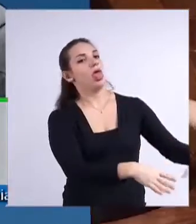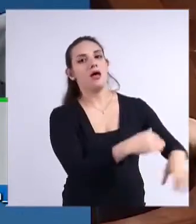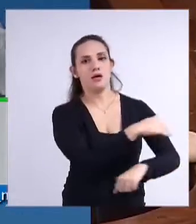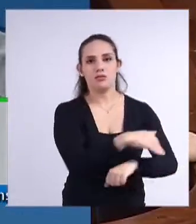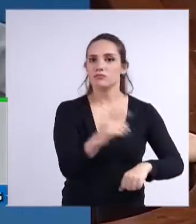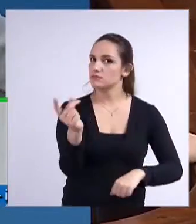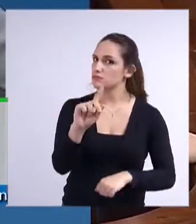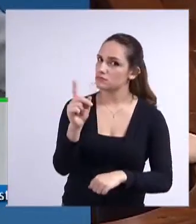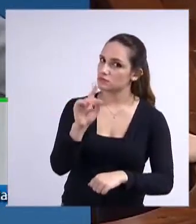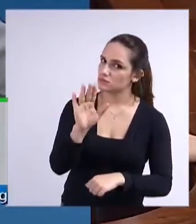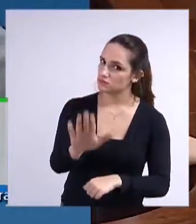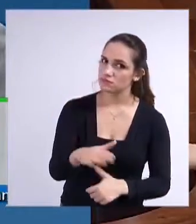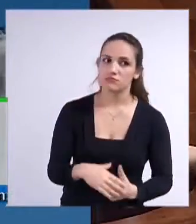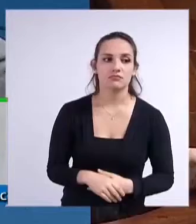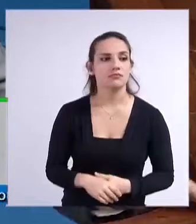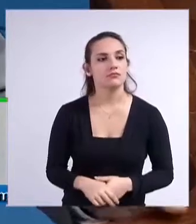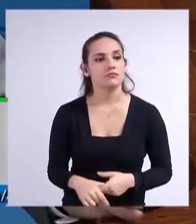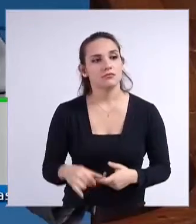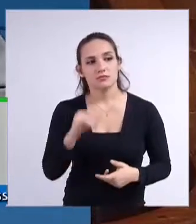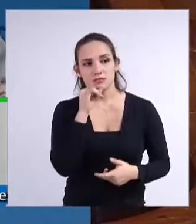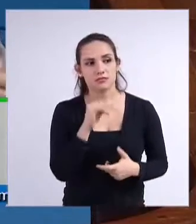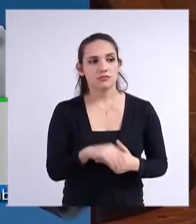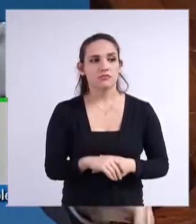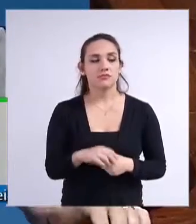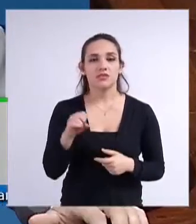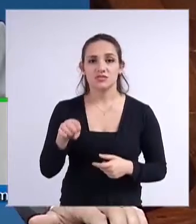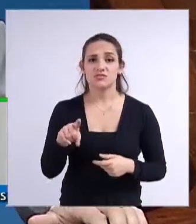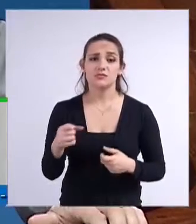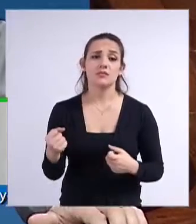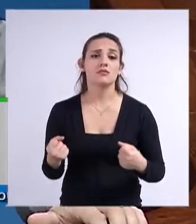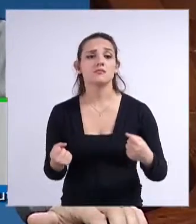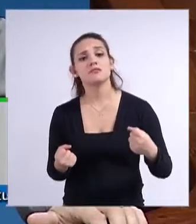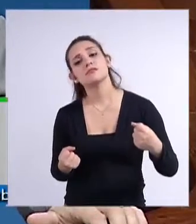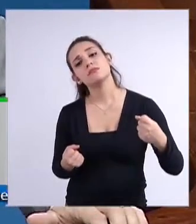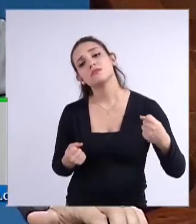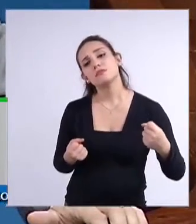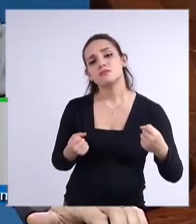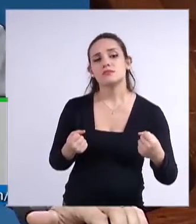você pegava seu carro, vez ou outra,